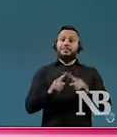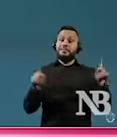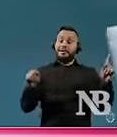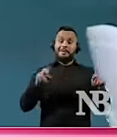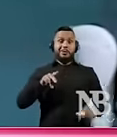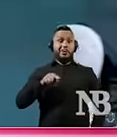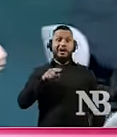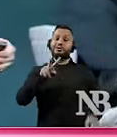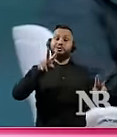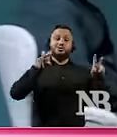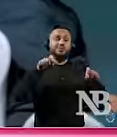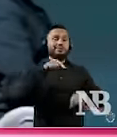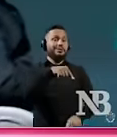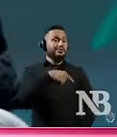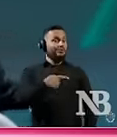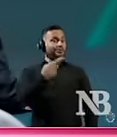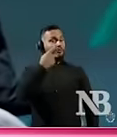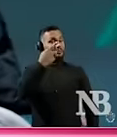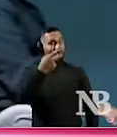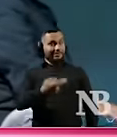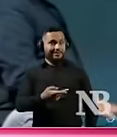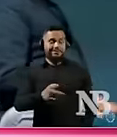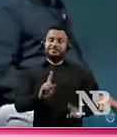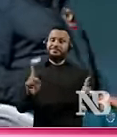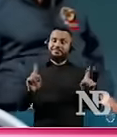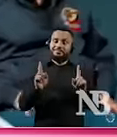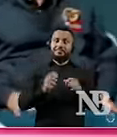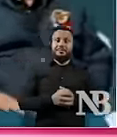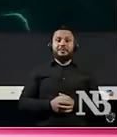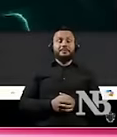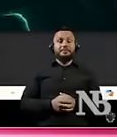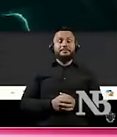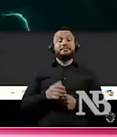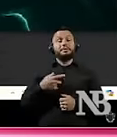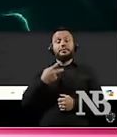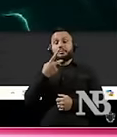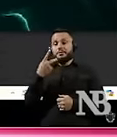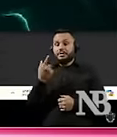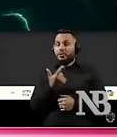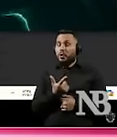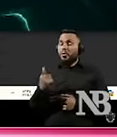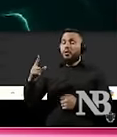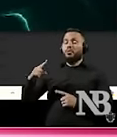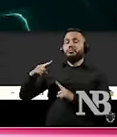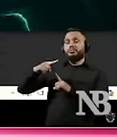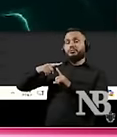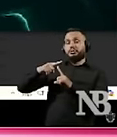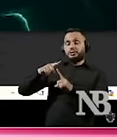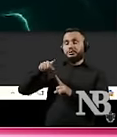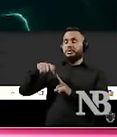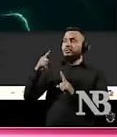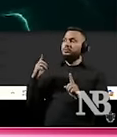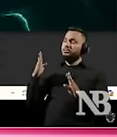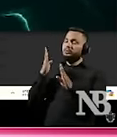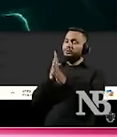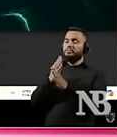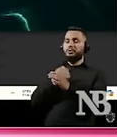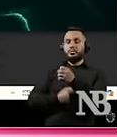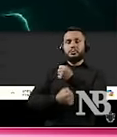desse efeito borboleta que eu estou querendo dizer. O efeito borboleta que eu estou querendo dizer é o que foi descoberto